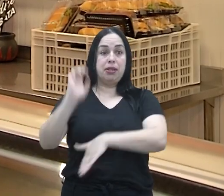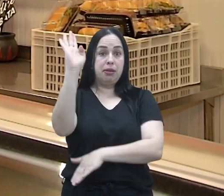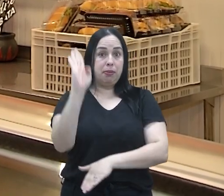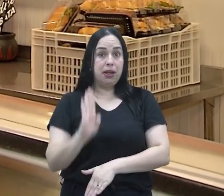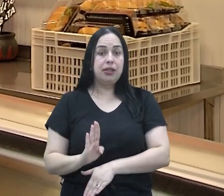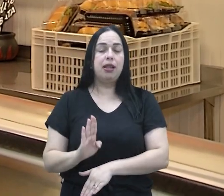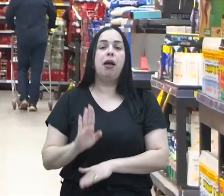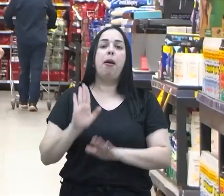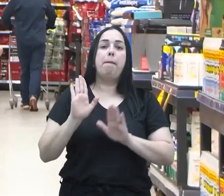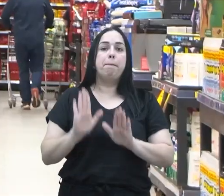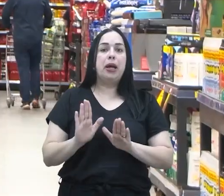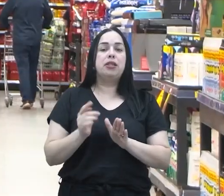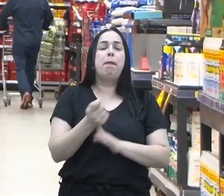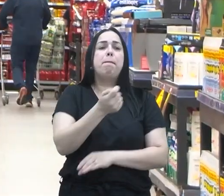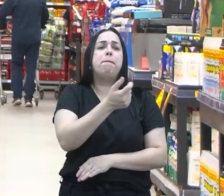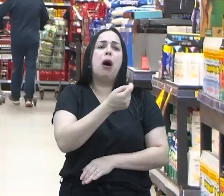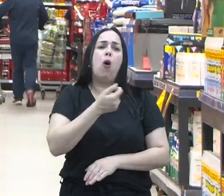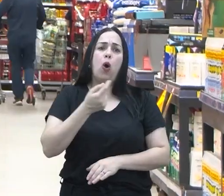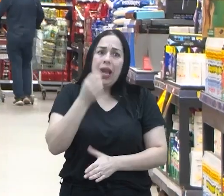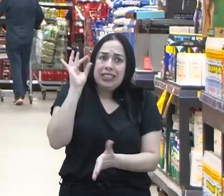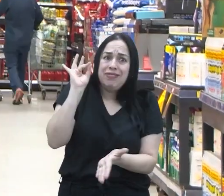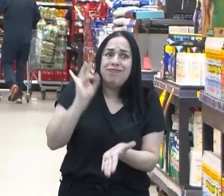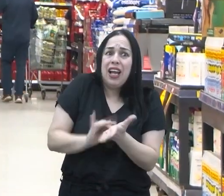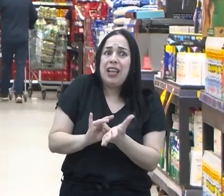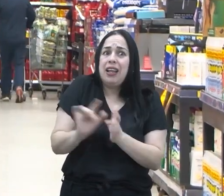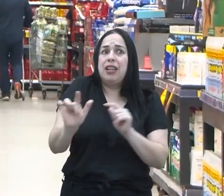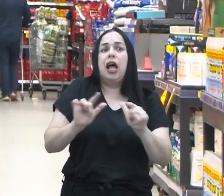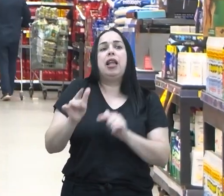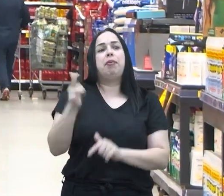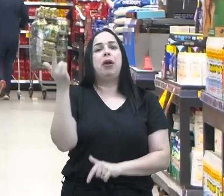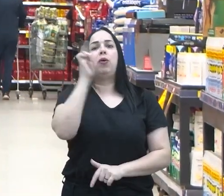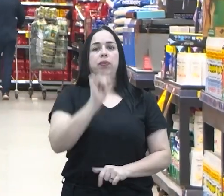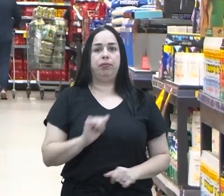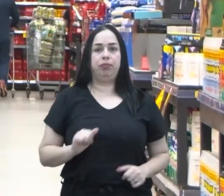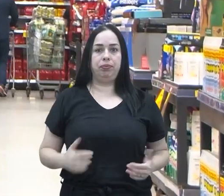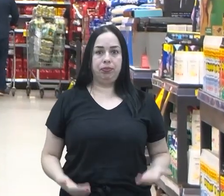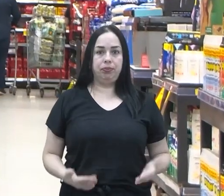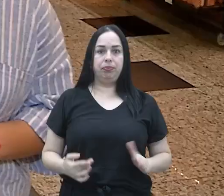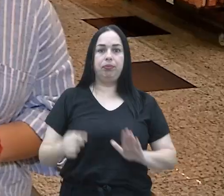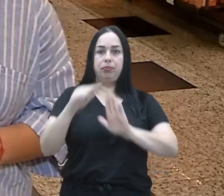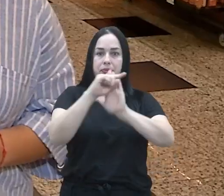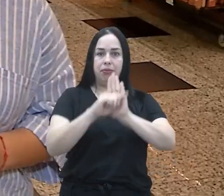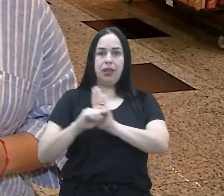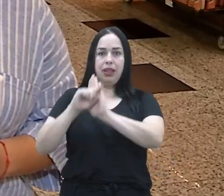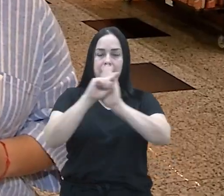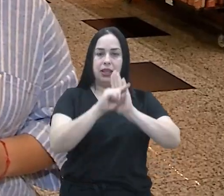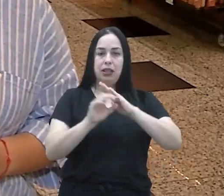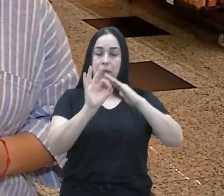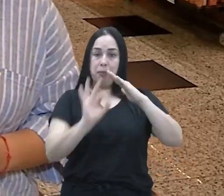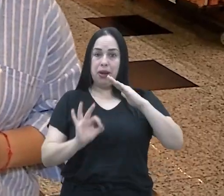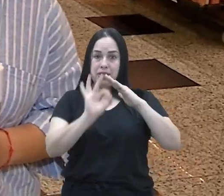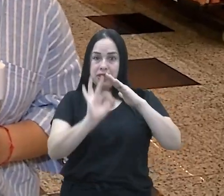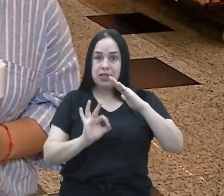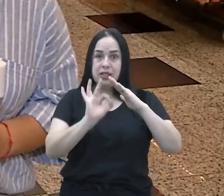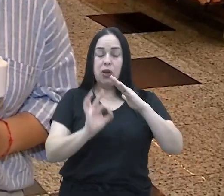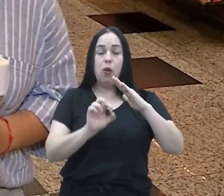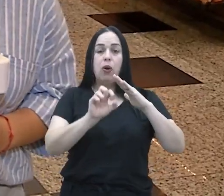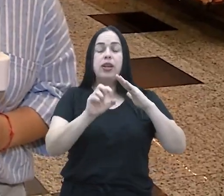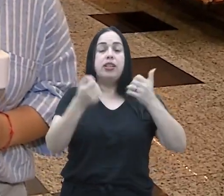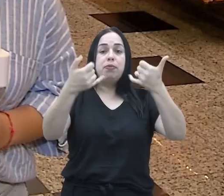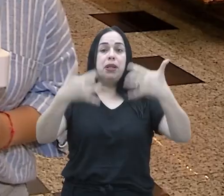empresas brasileiras, poucas pessoas com autismo estão, de fato, empregadas. De acordo com o IBGE,